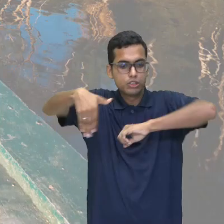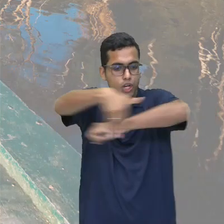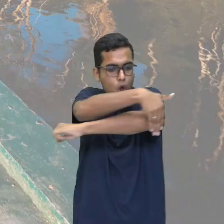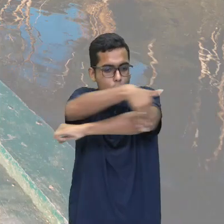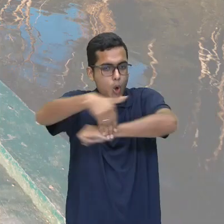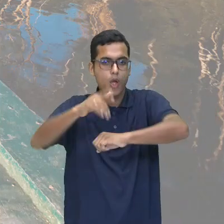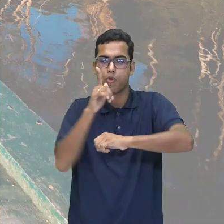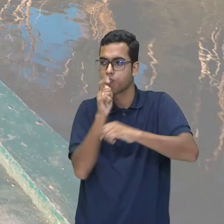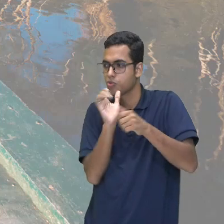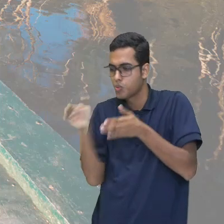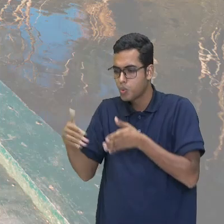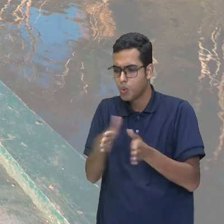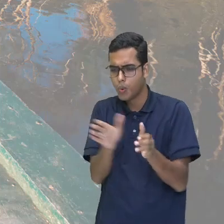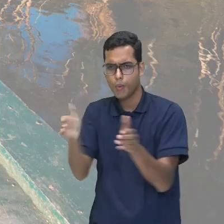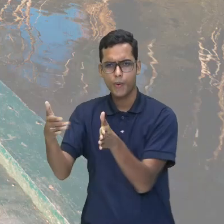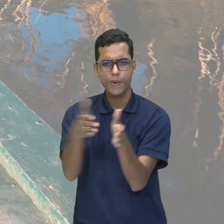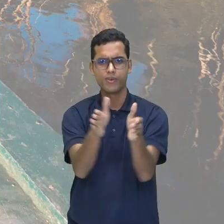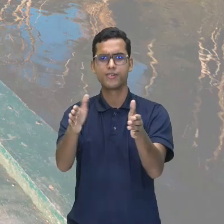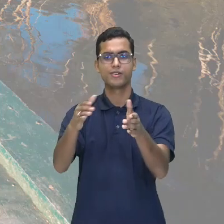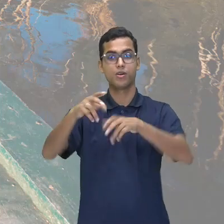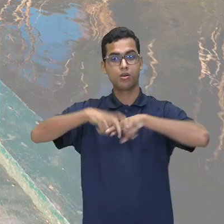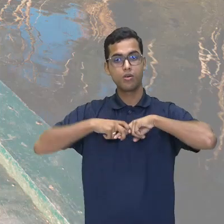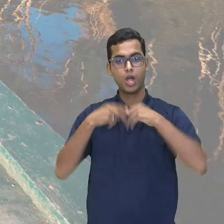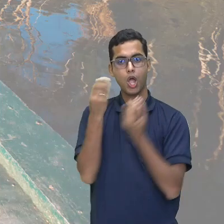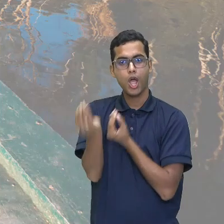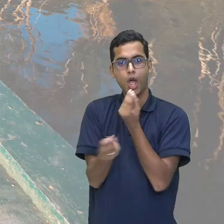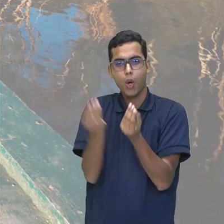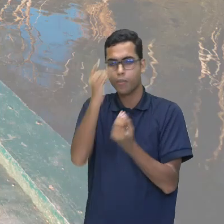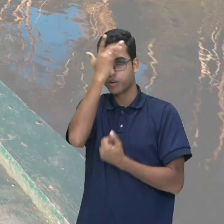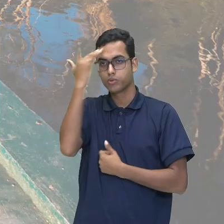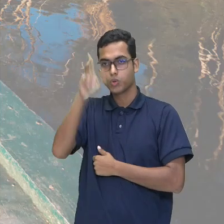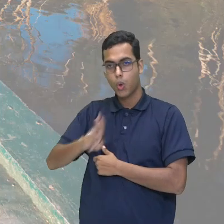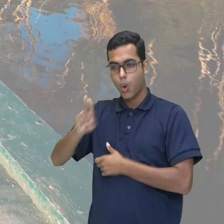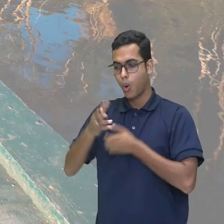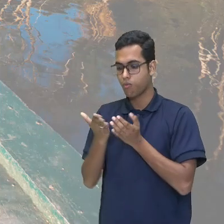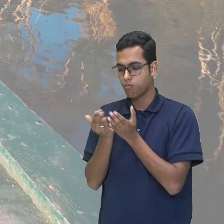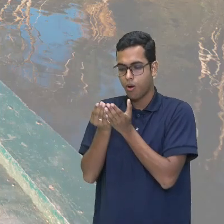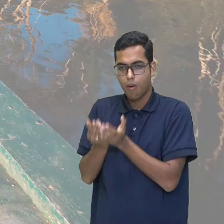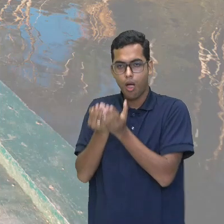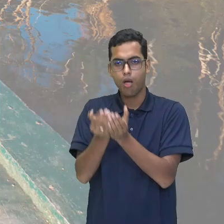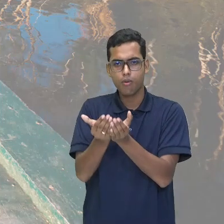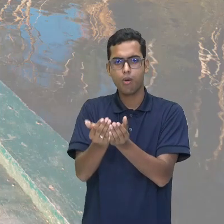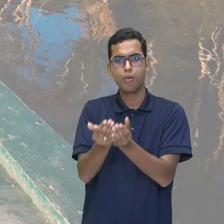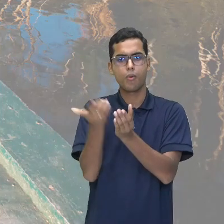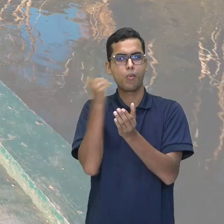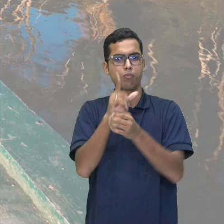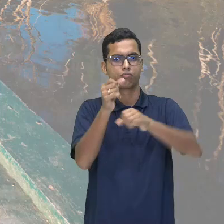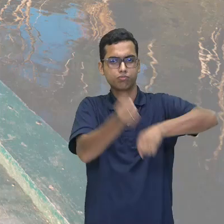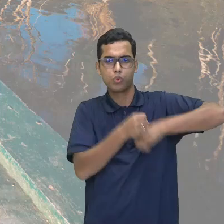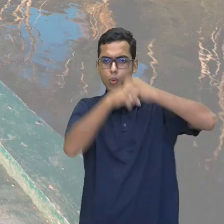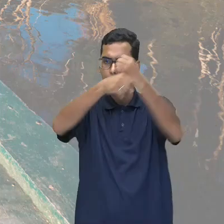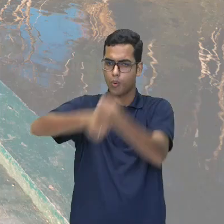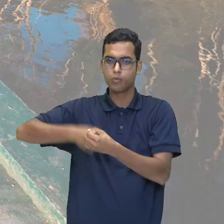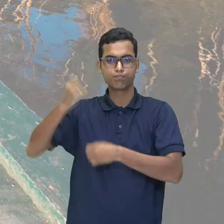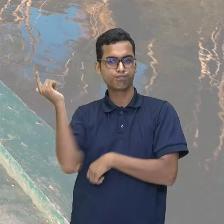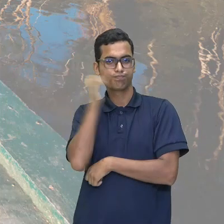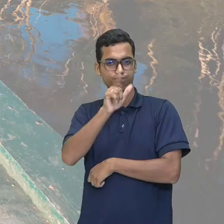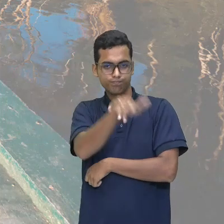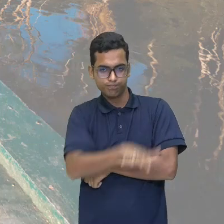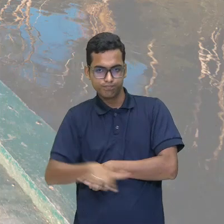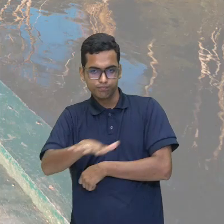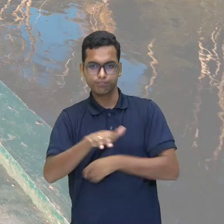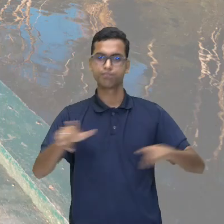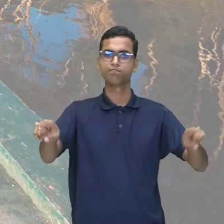né? Por que estrada? Porque é o meio de transporte que eles utilizam para se locomover na região. Então, o